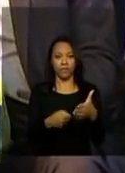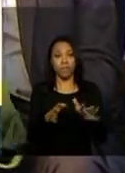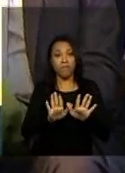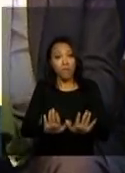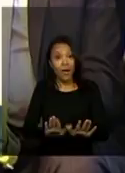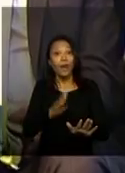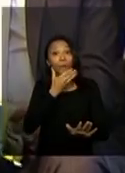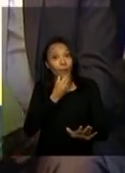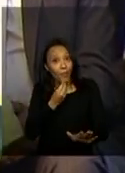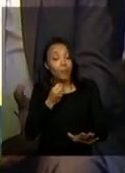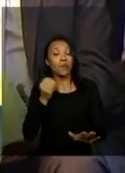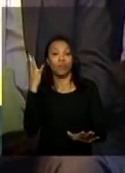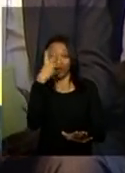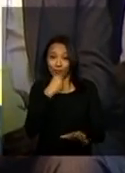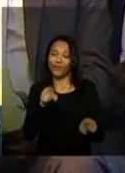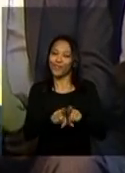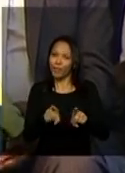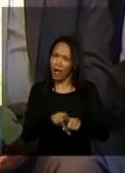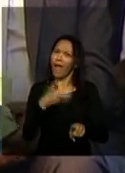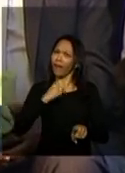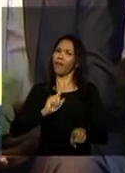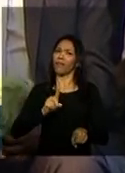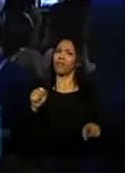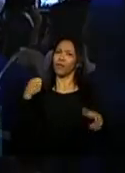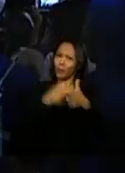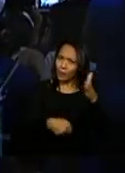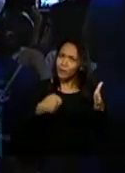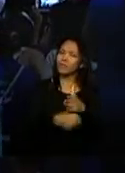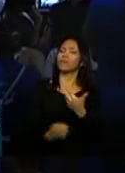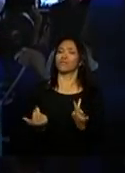Mas homem bonito também é homem que luta, né, homens? Né?